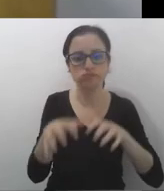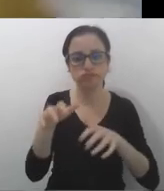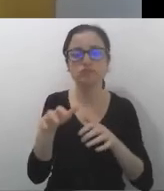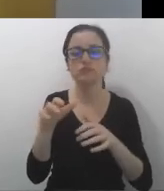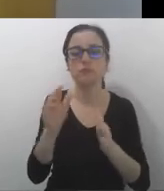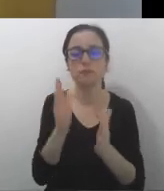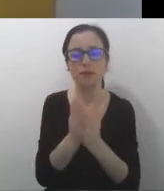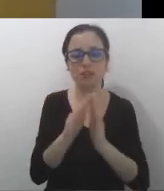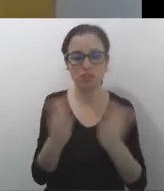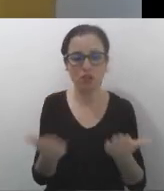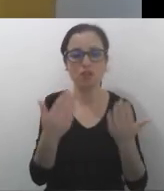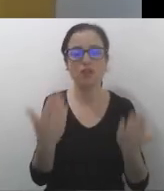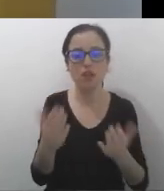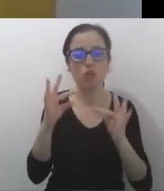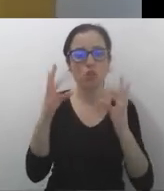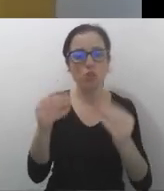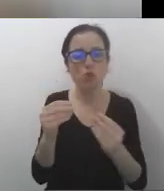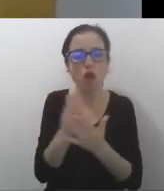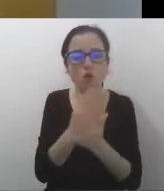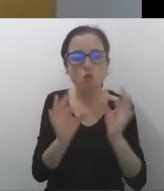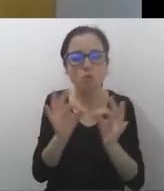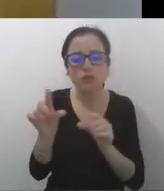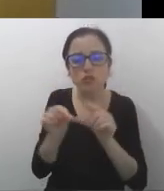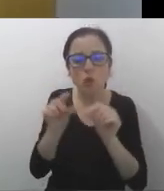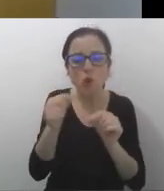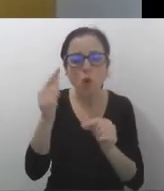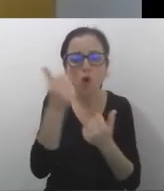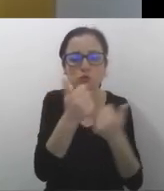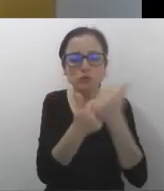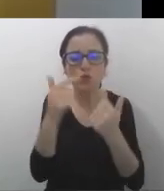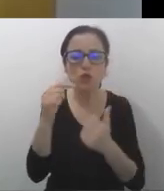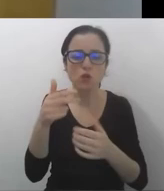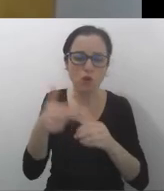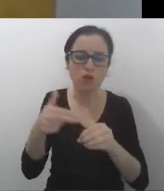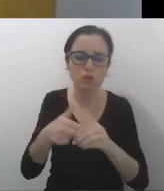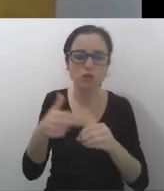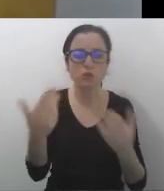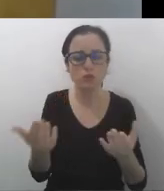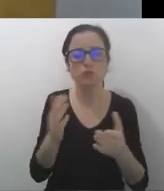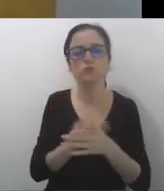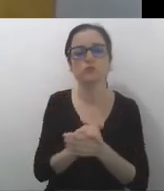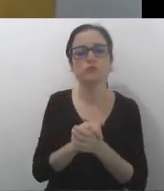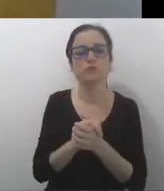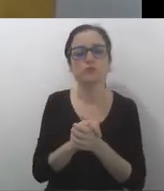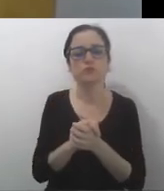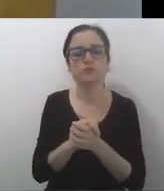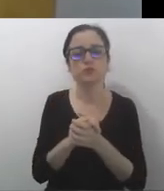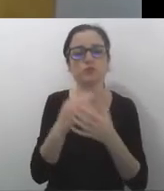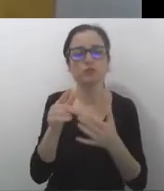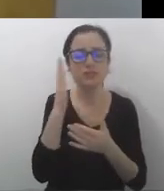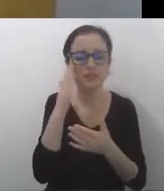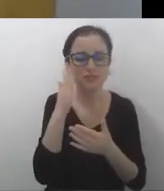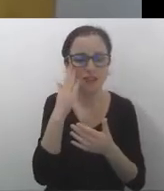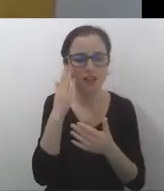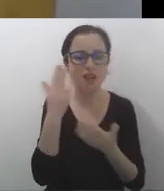alternativo, Petrobras. Você tem, sabe? E, por exemplo, a gente, né, eu consegui, acho eu,